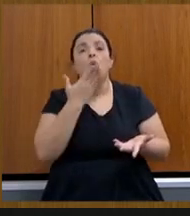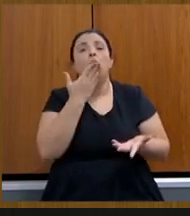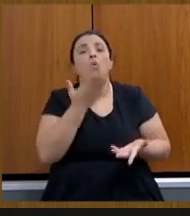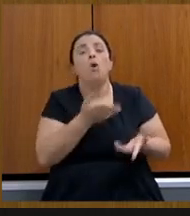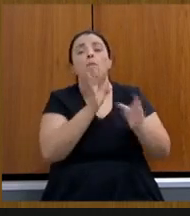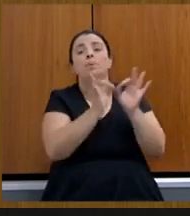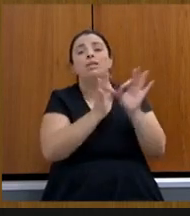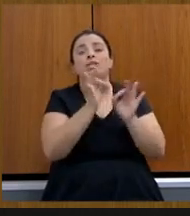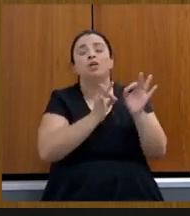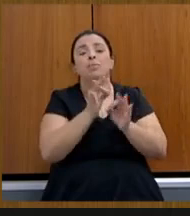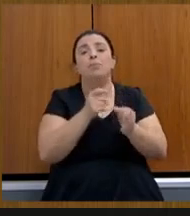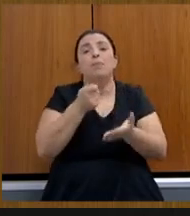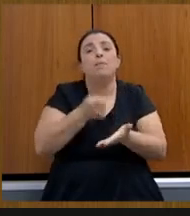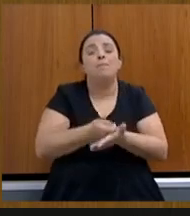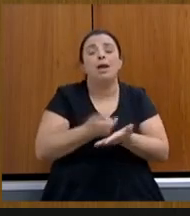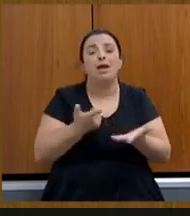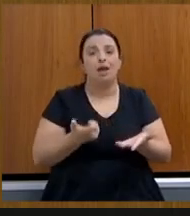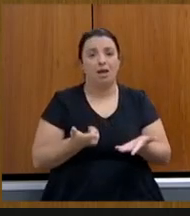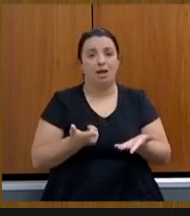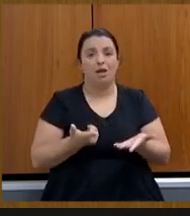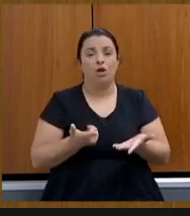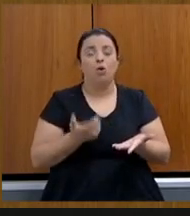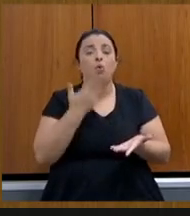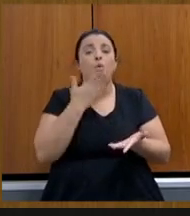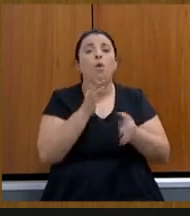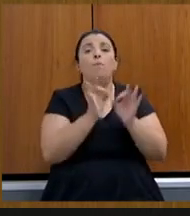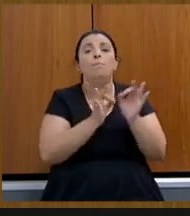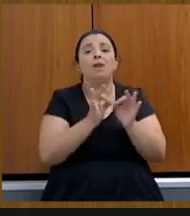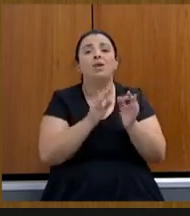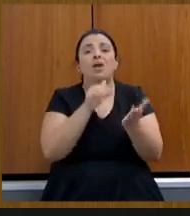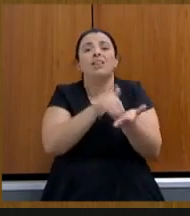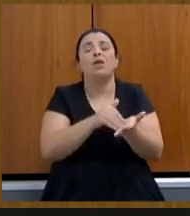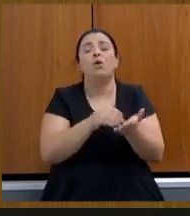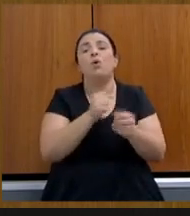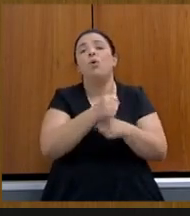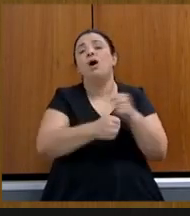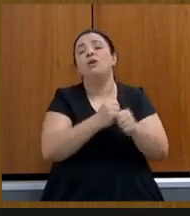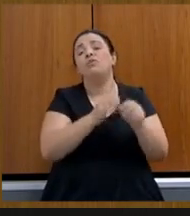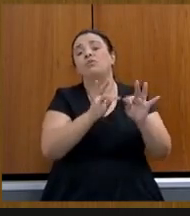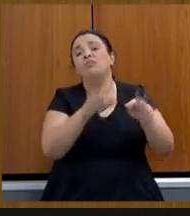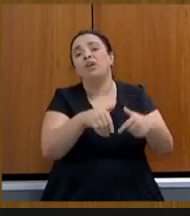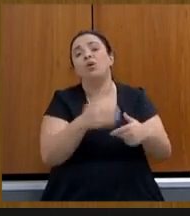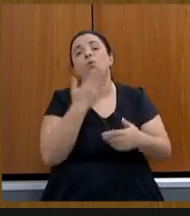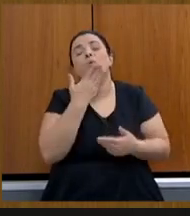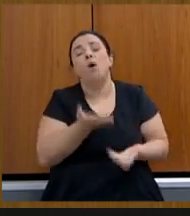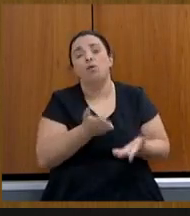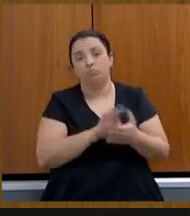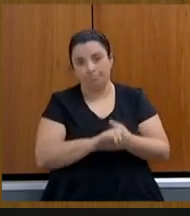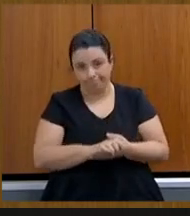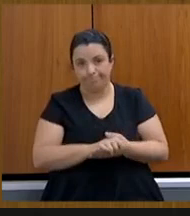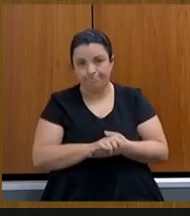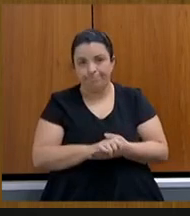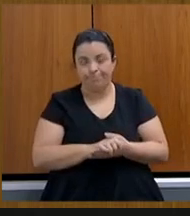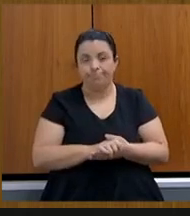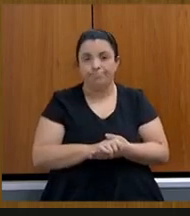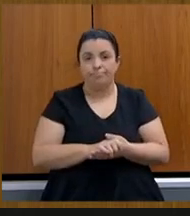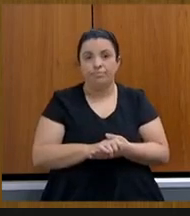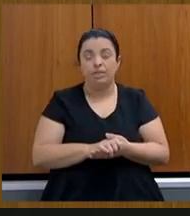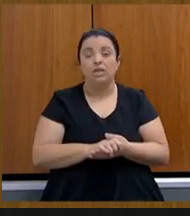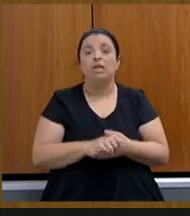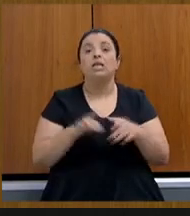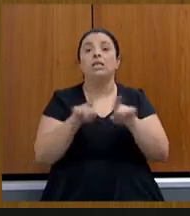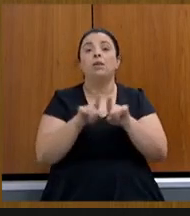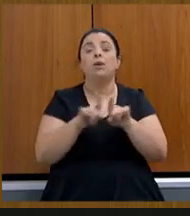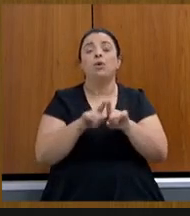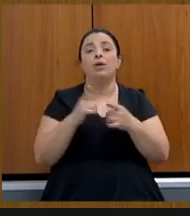verba retida então daqui até o final do ano Qual é o plano né Qual é o planejamento e a questão das das